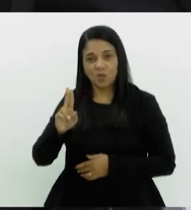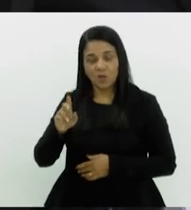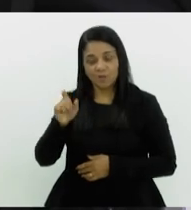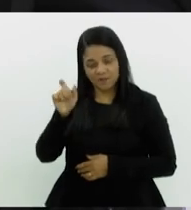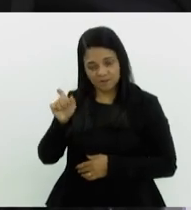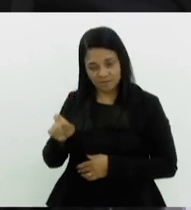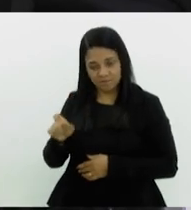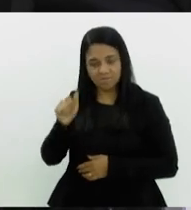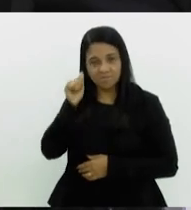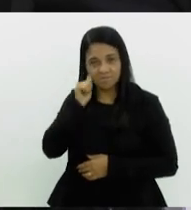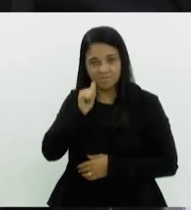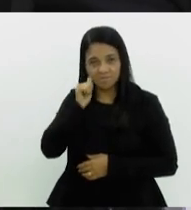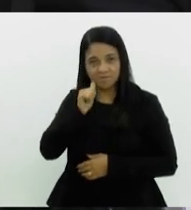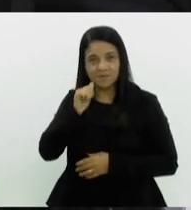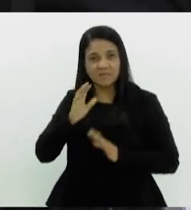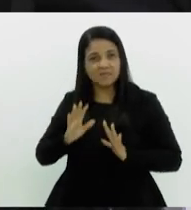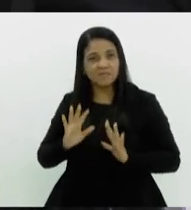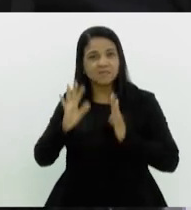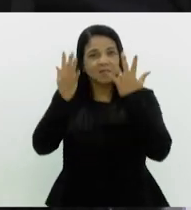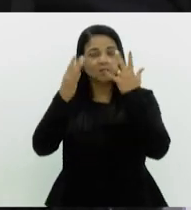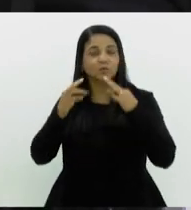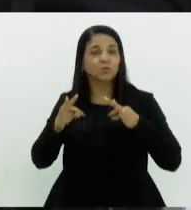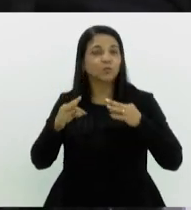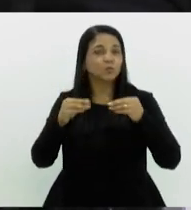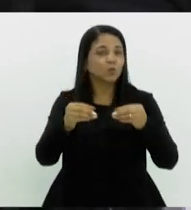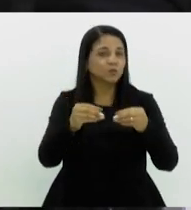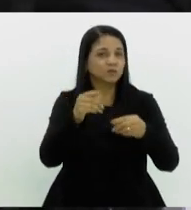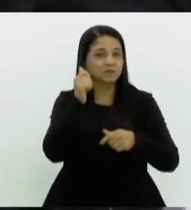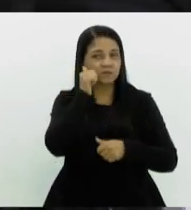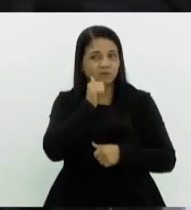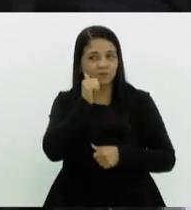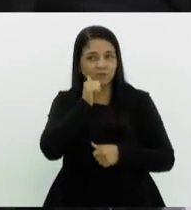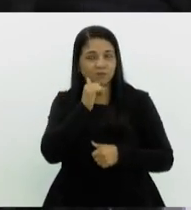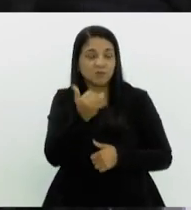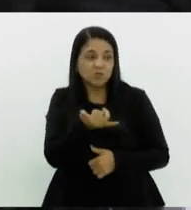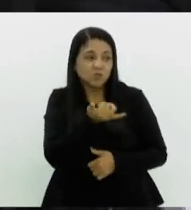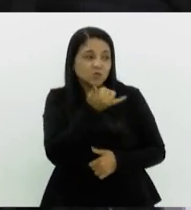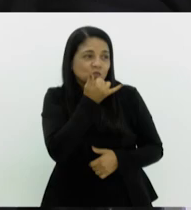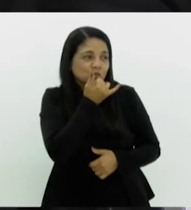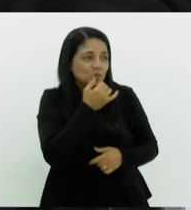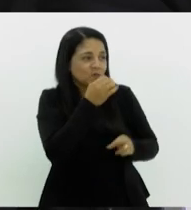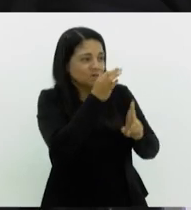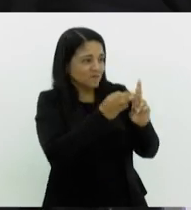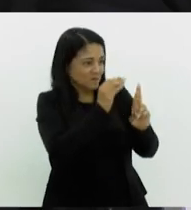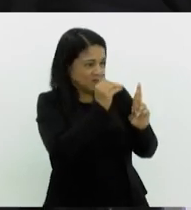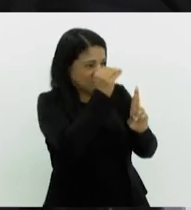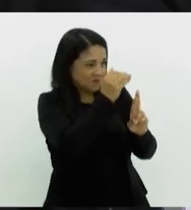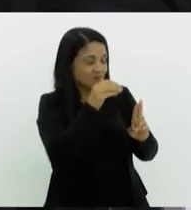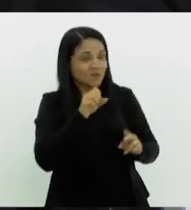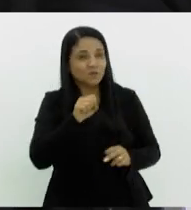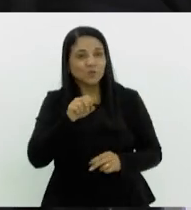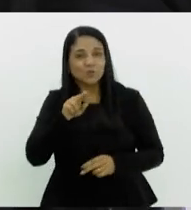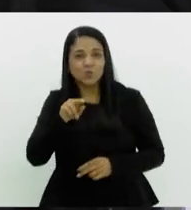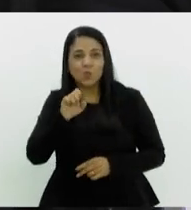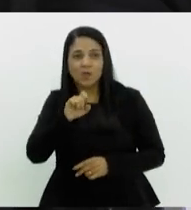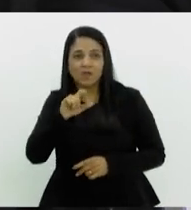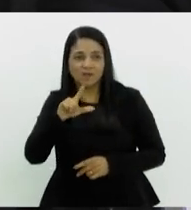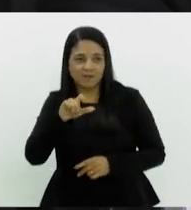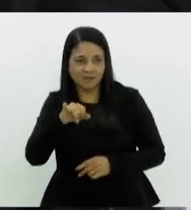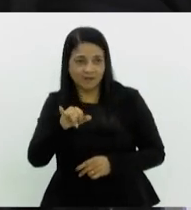nela, saúdo todas as mulheres e peço perdão à desembargadora Sueli por não fazê-lo em nome de Vossa